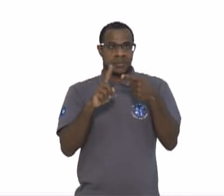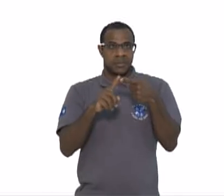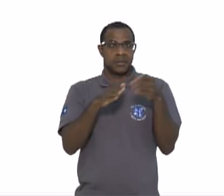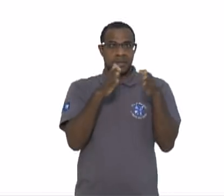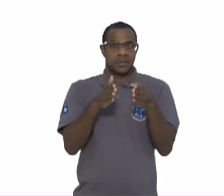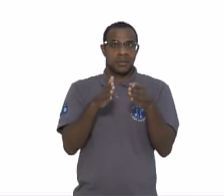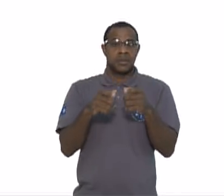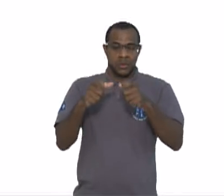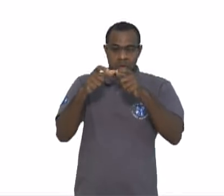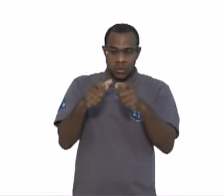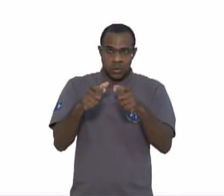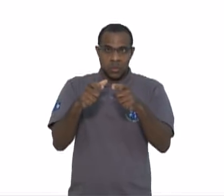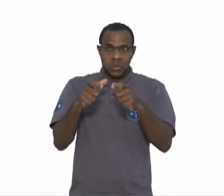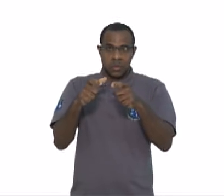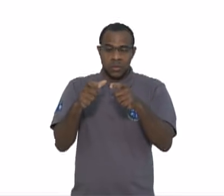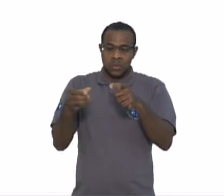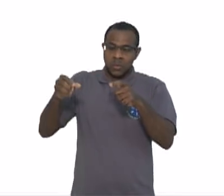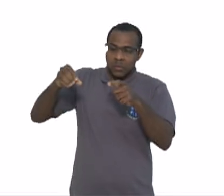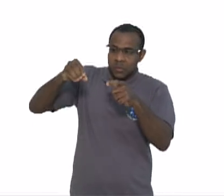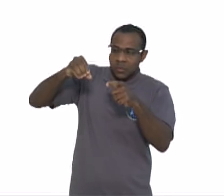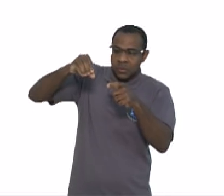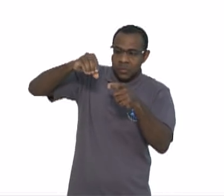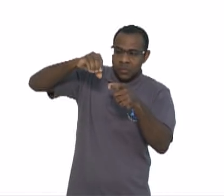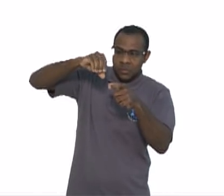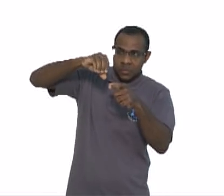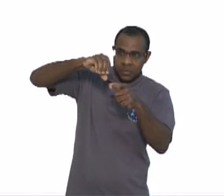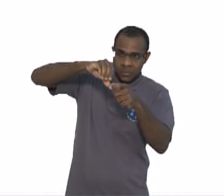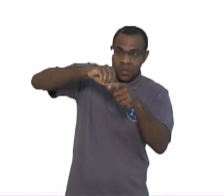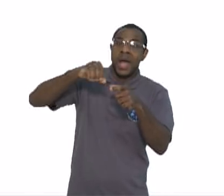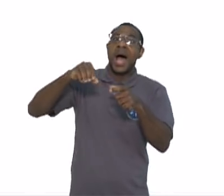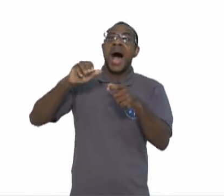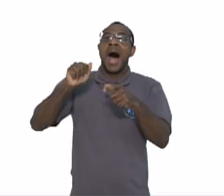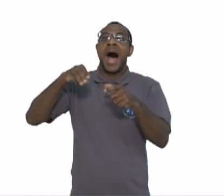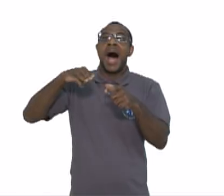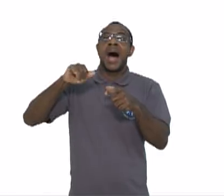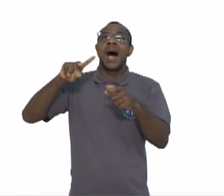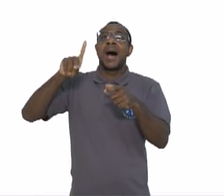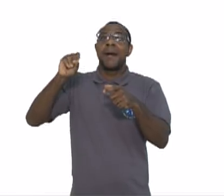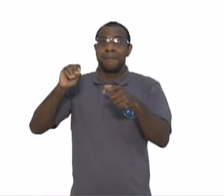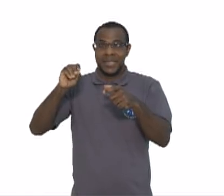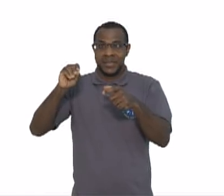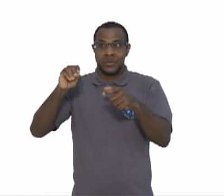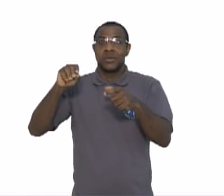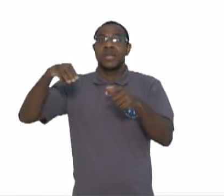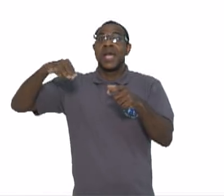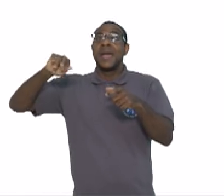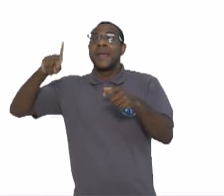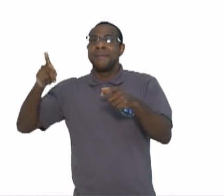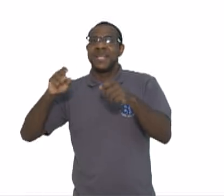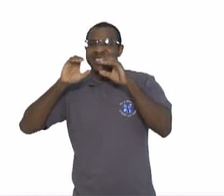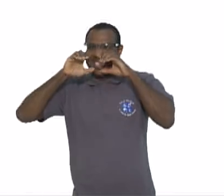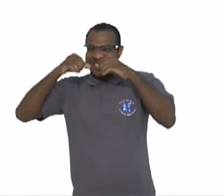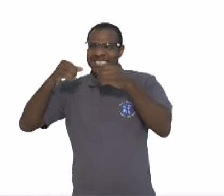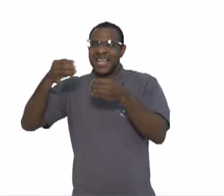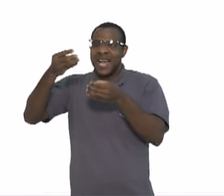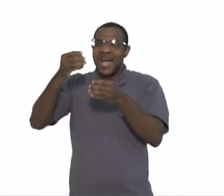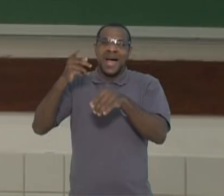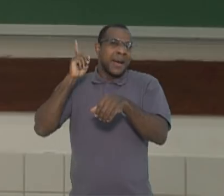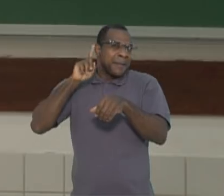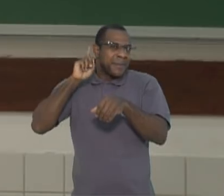pequeno pote, misture uma pequena quantidade, né, igual de amido de milho e hidratante, mexendo até ficar